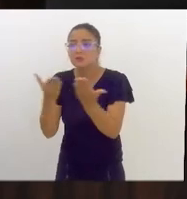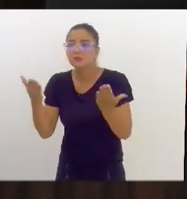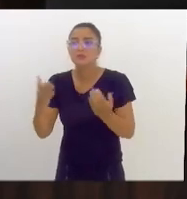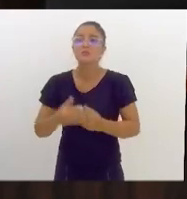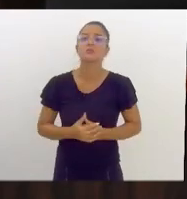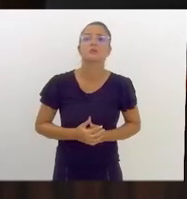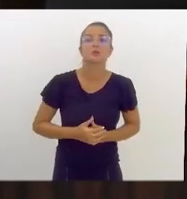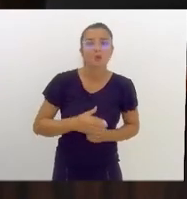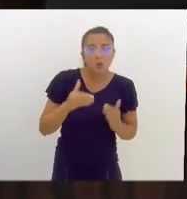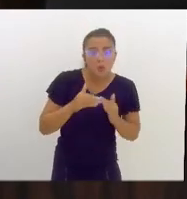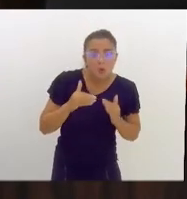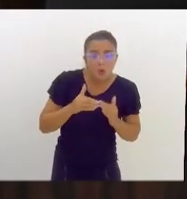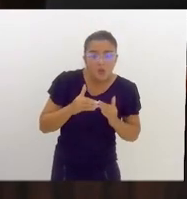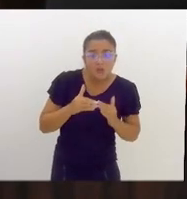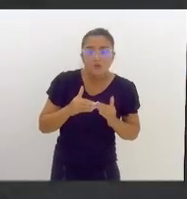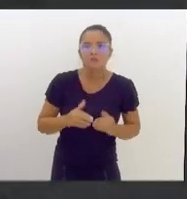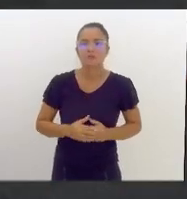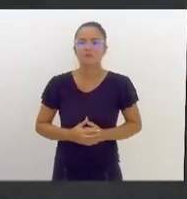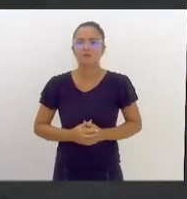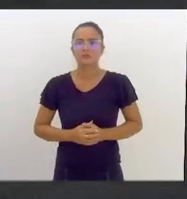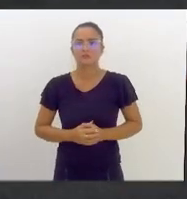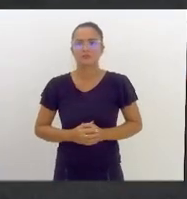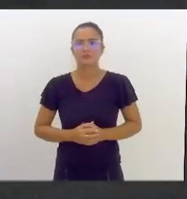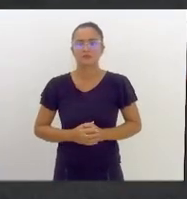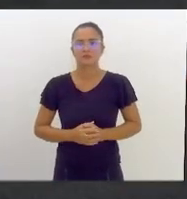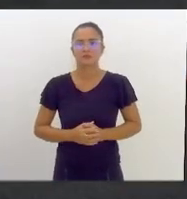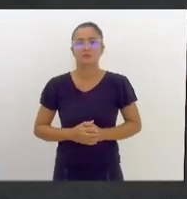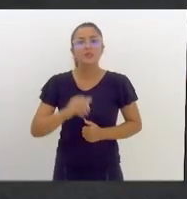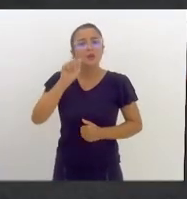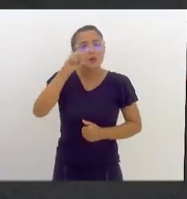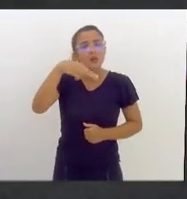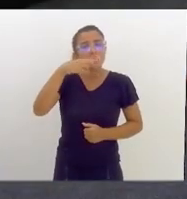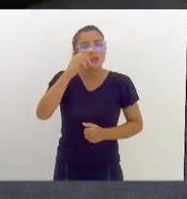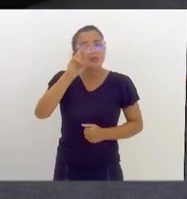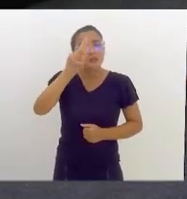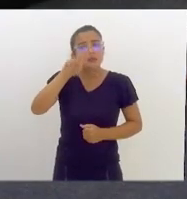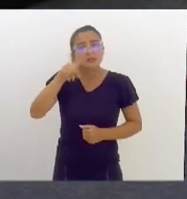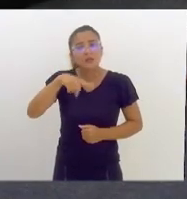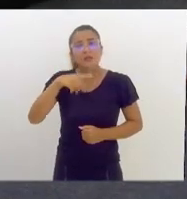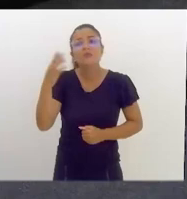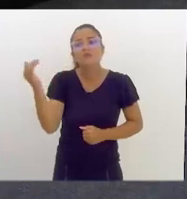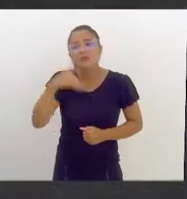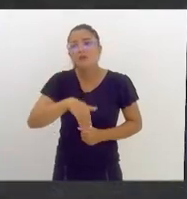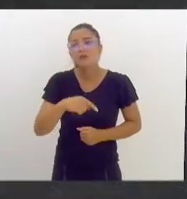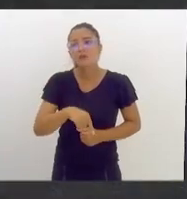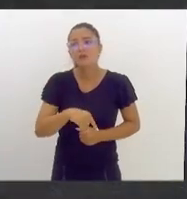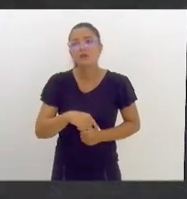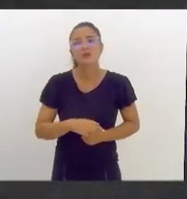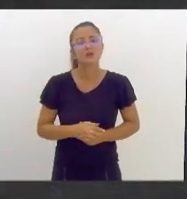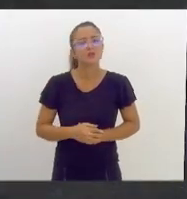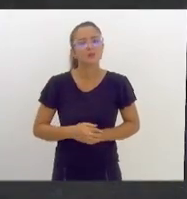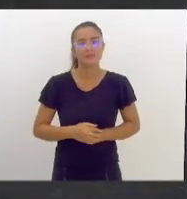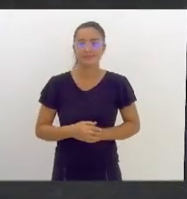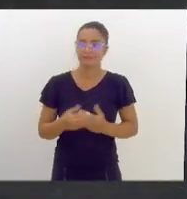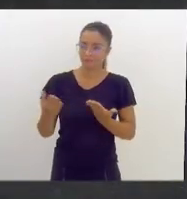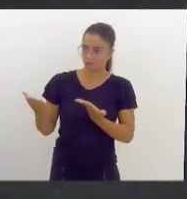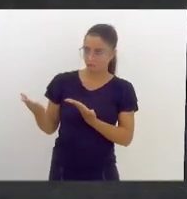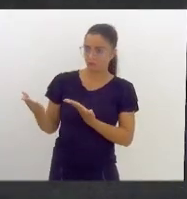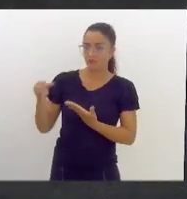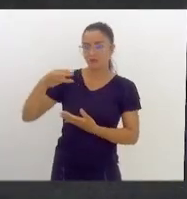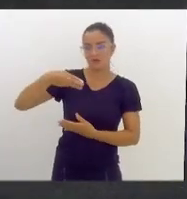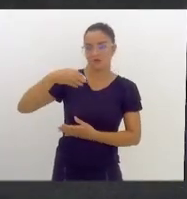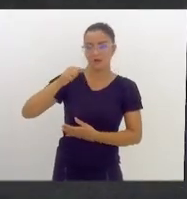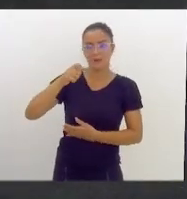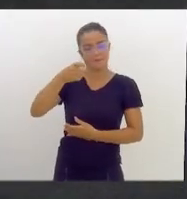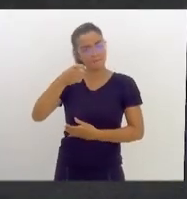Luiz Paulo. O deputado André Correia já está se dirigindo ao plenário, senhor. Senhora presidente, deputado Maxi está ali